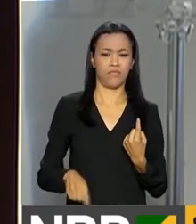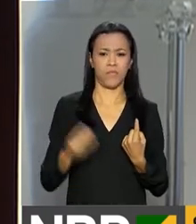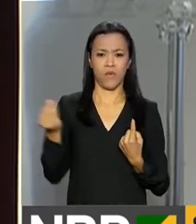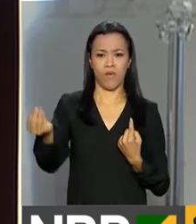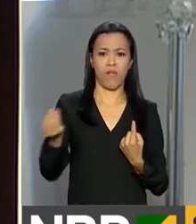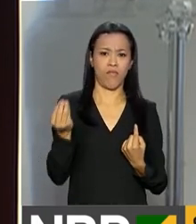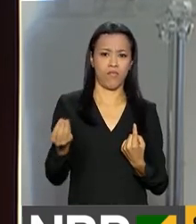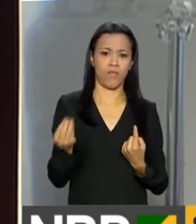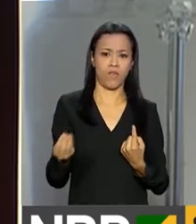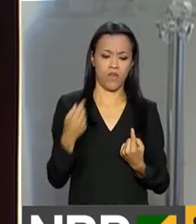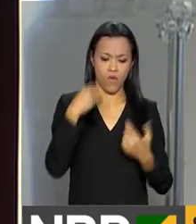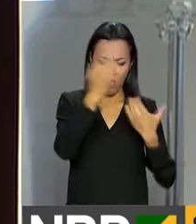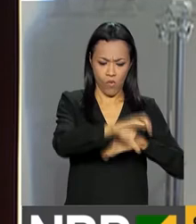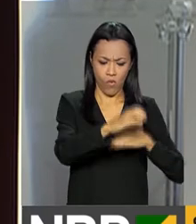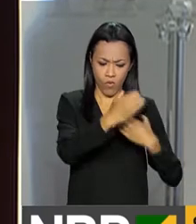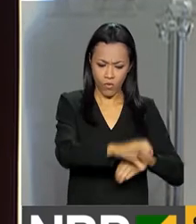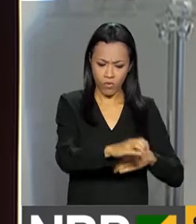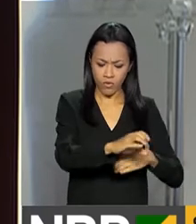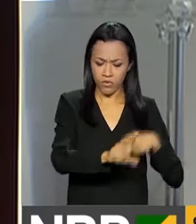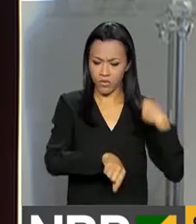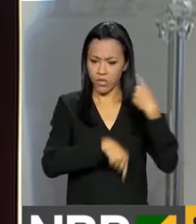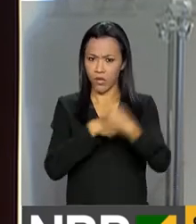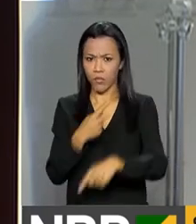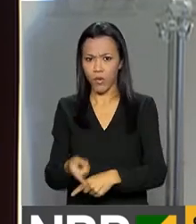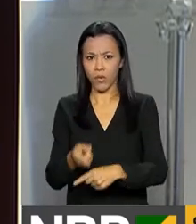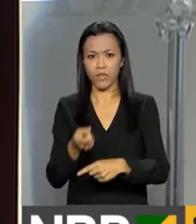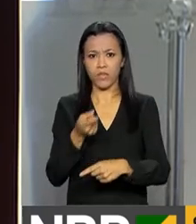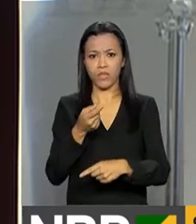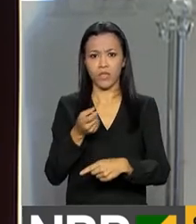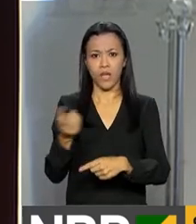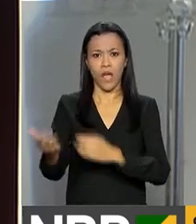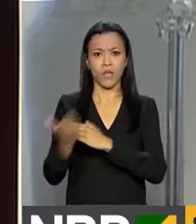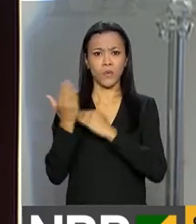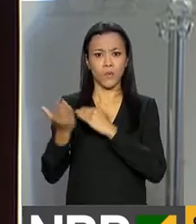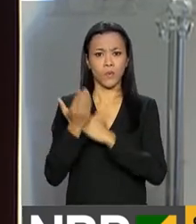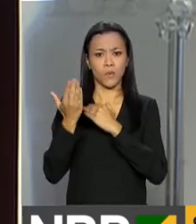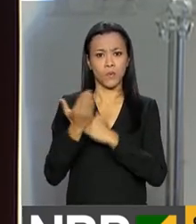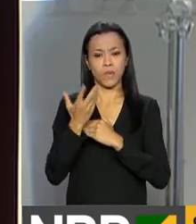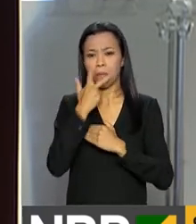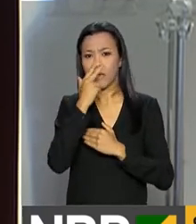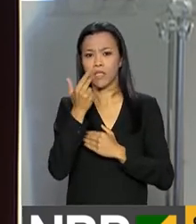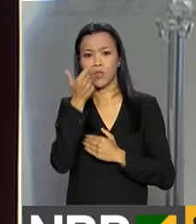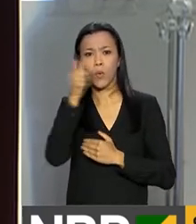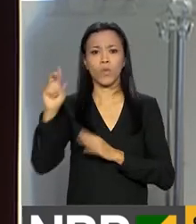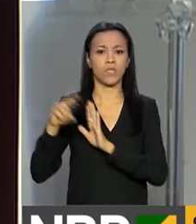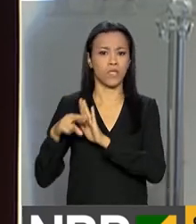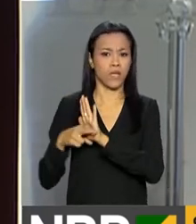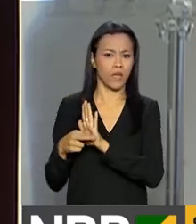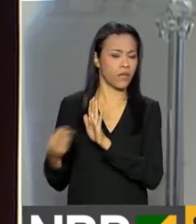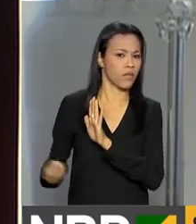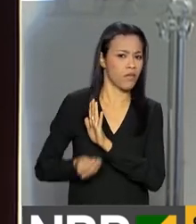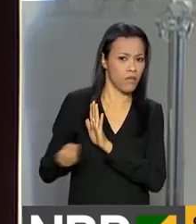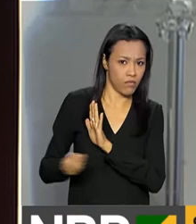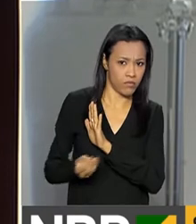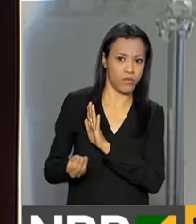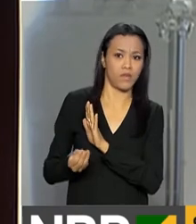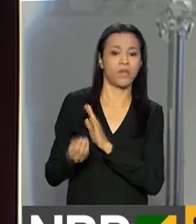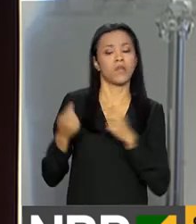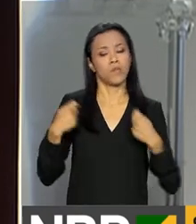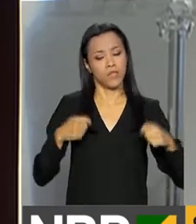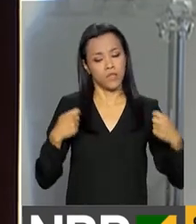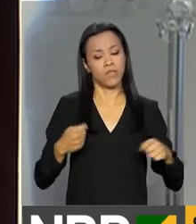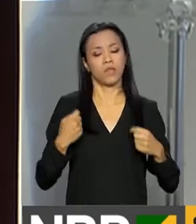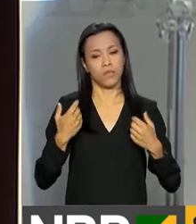faz um concurso para uma coisa e consegue benefícios de outro tipo de regime. Então, nós temos que ter coragem de enfrentar